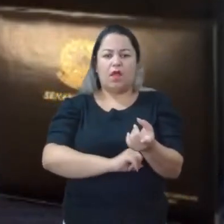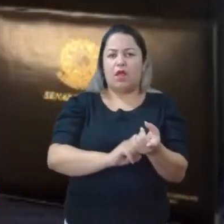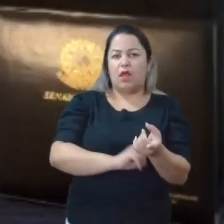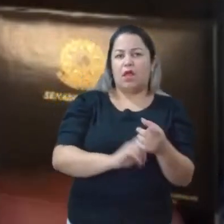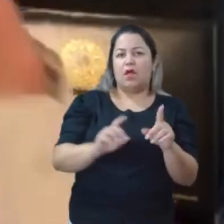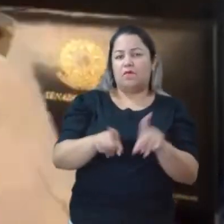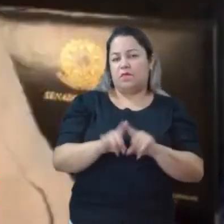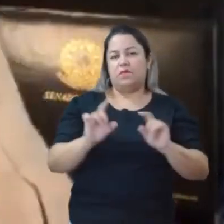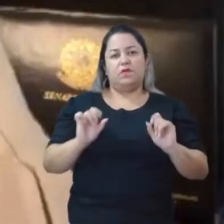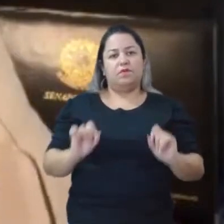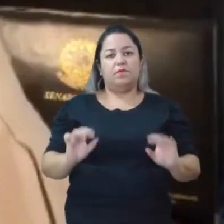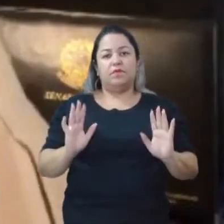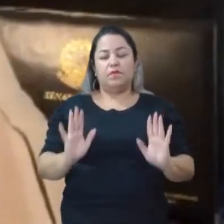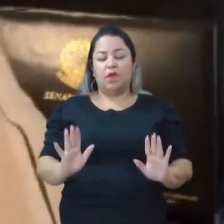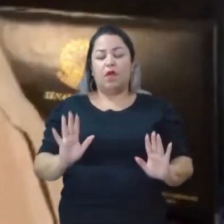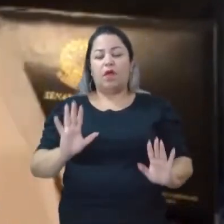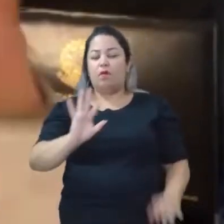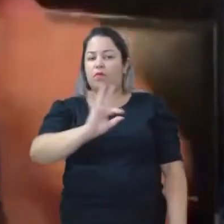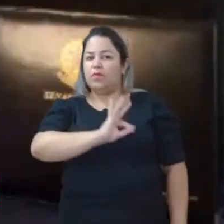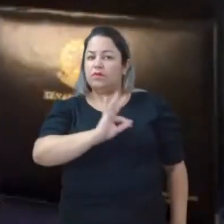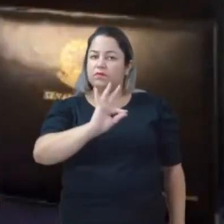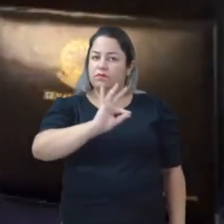a Polícia